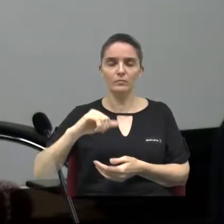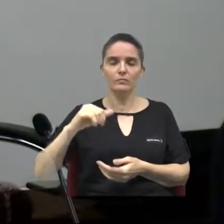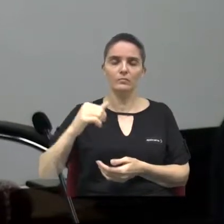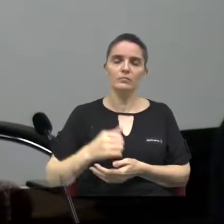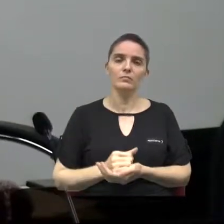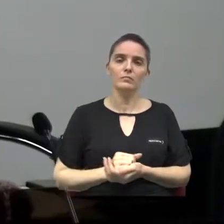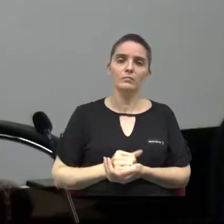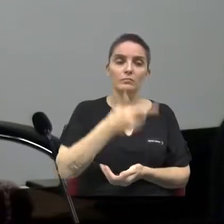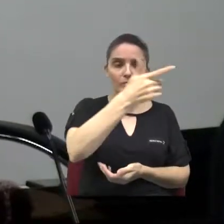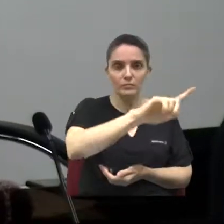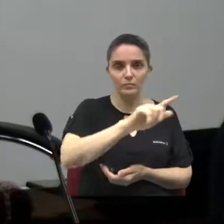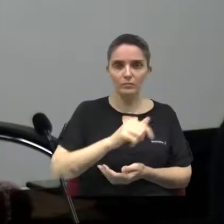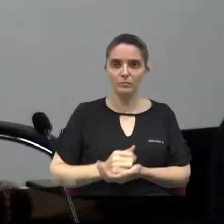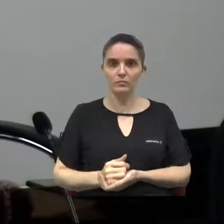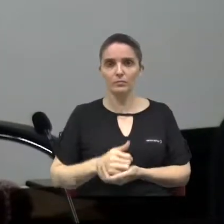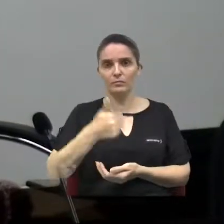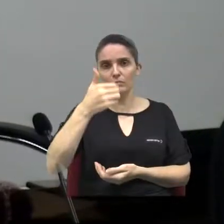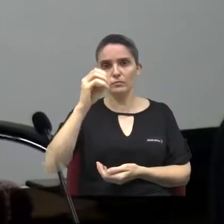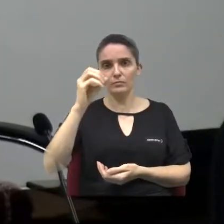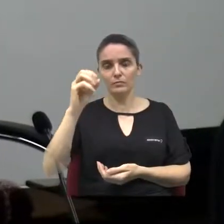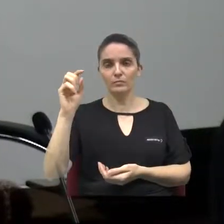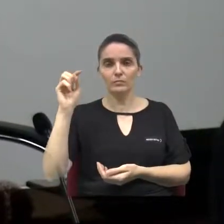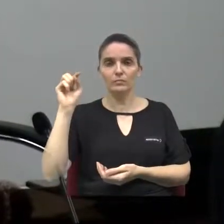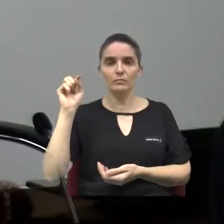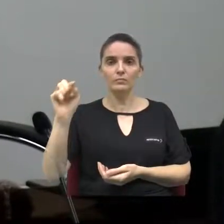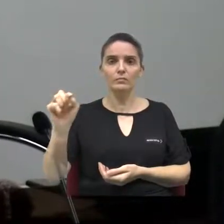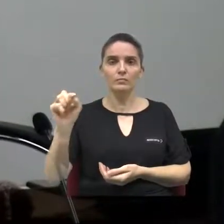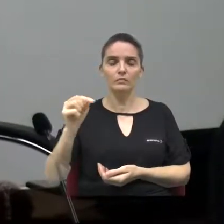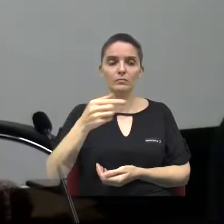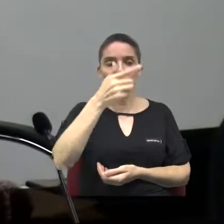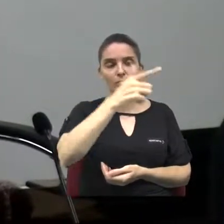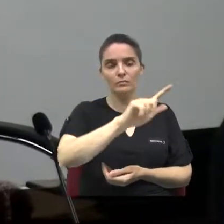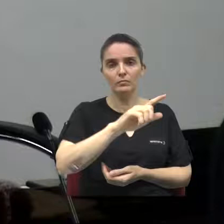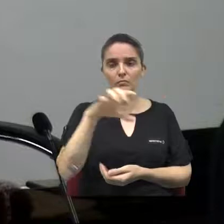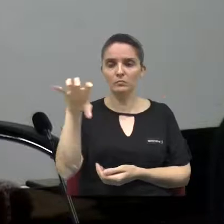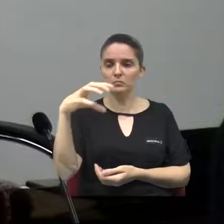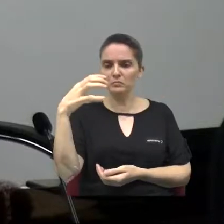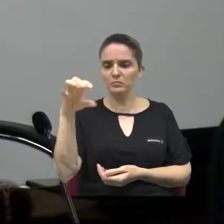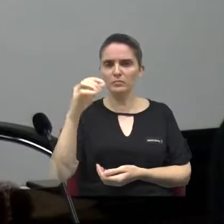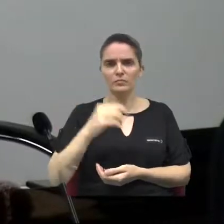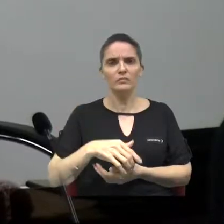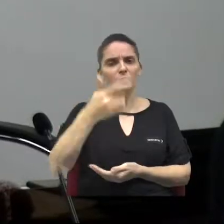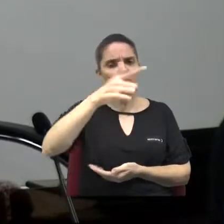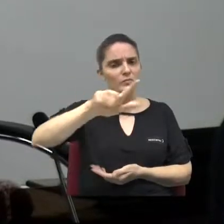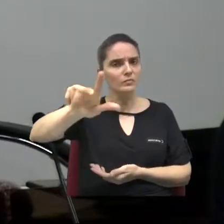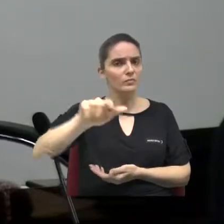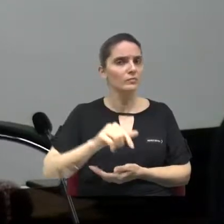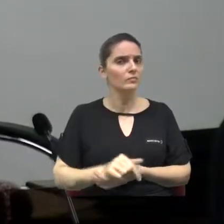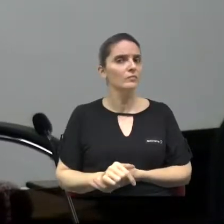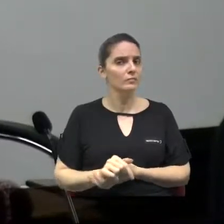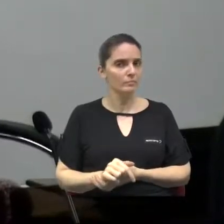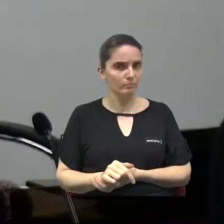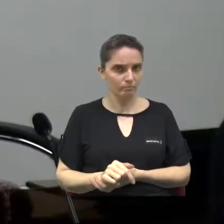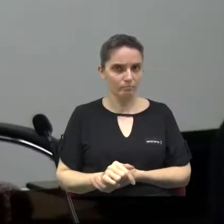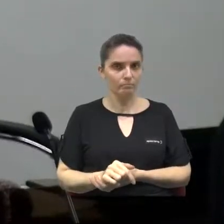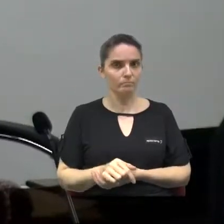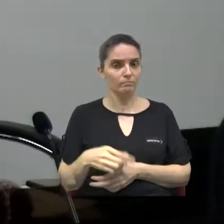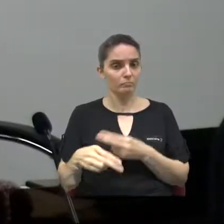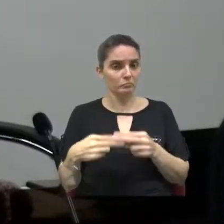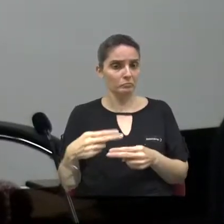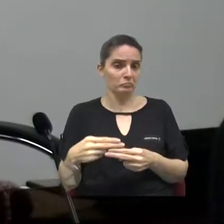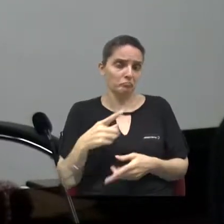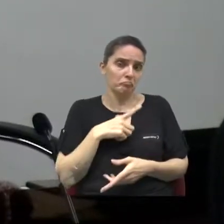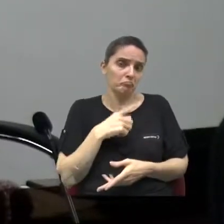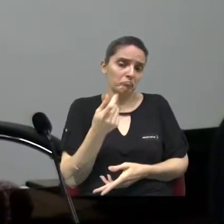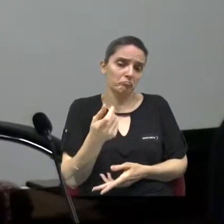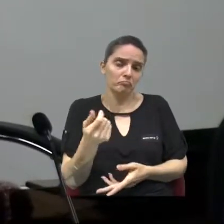100 milhões de radares, softwares, semáforos e outras terceirizações. Portanto, certamente ela tem dinheiro para fazer